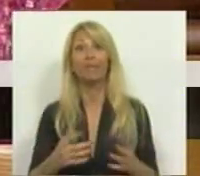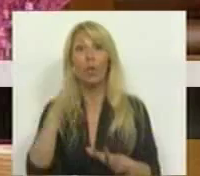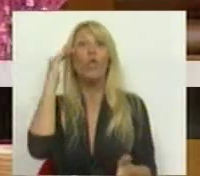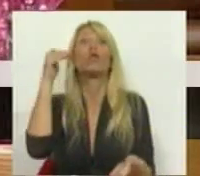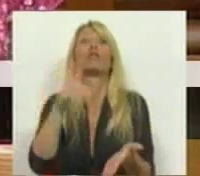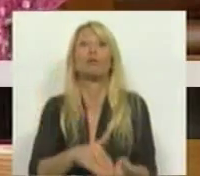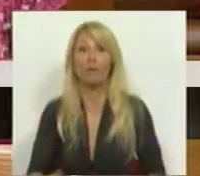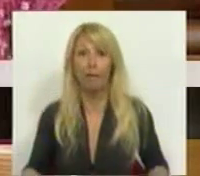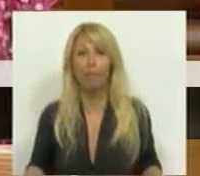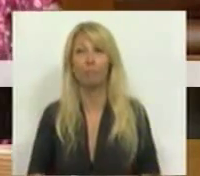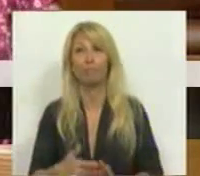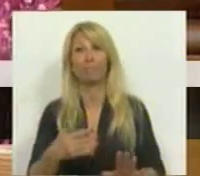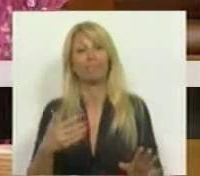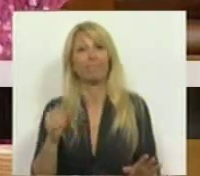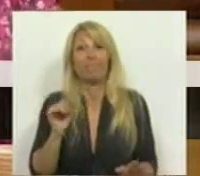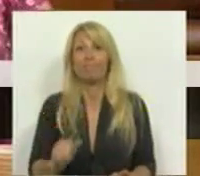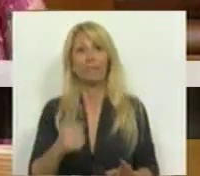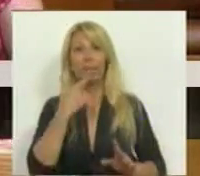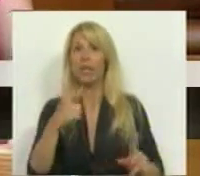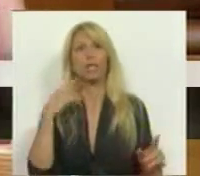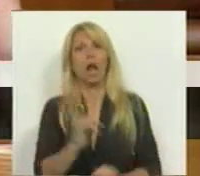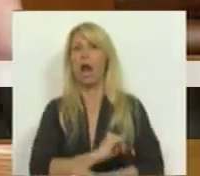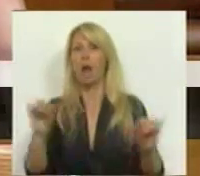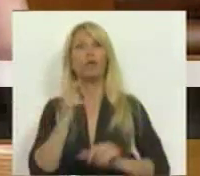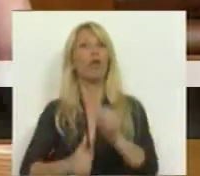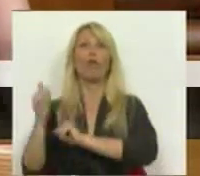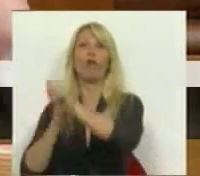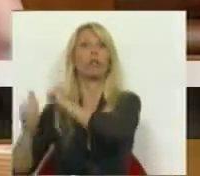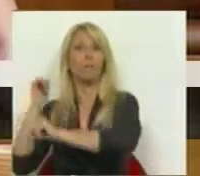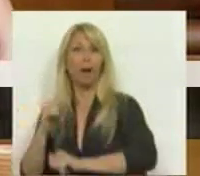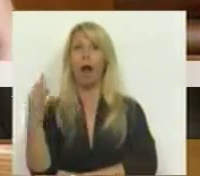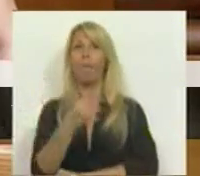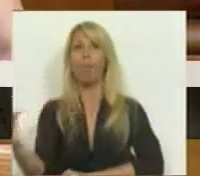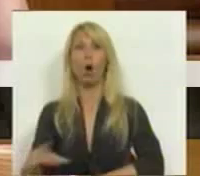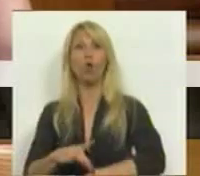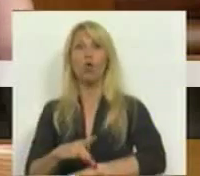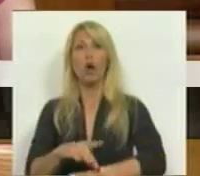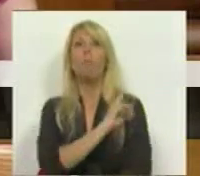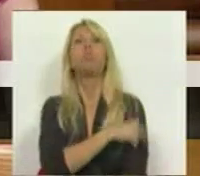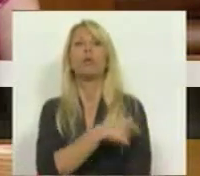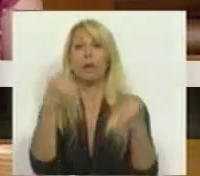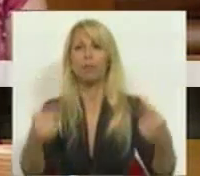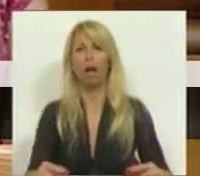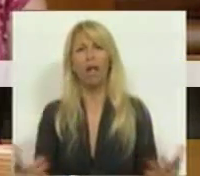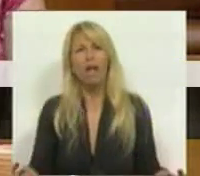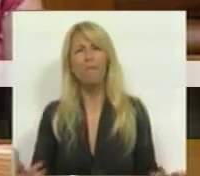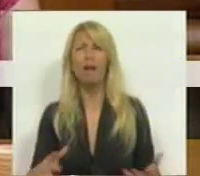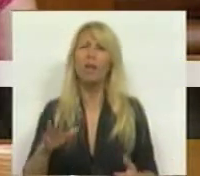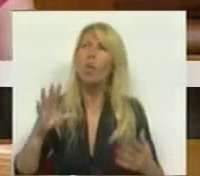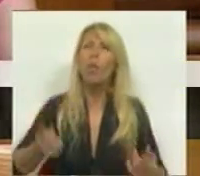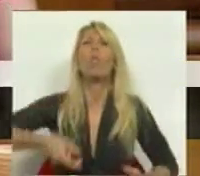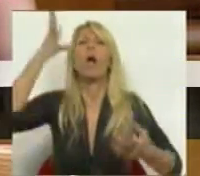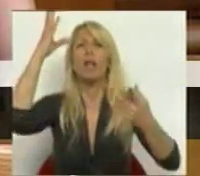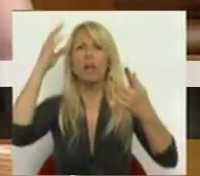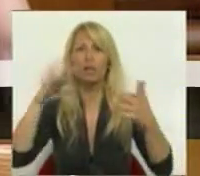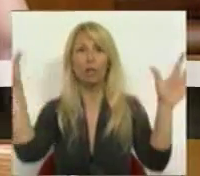irrevogável apego de Paulo Portas e do CDS ao poder. Mas quantas intriguices palacianas serão ainda